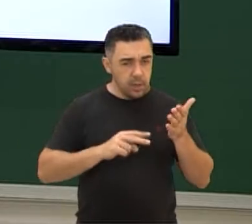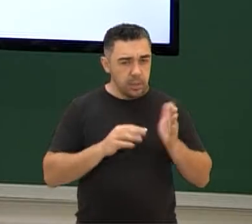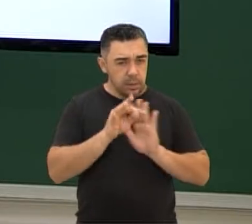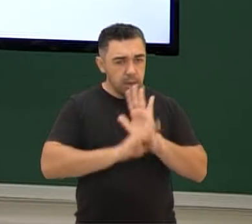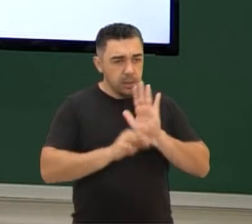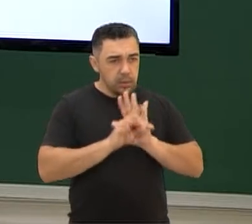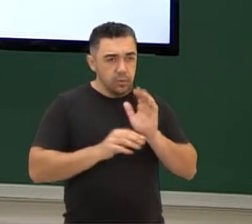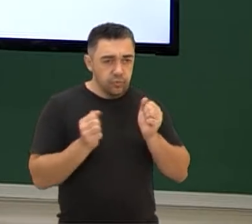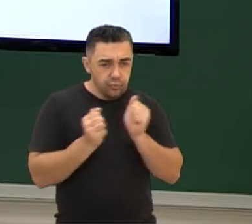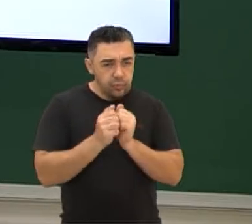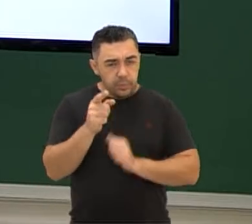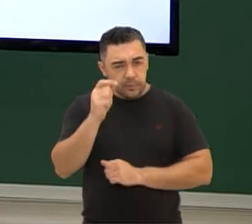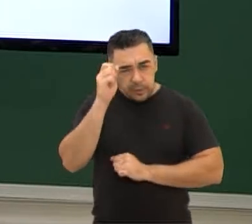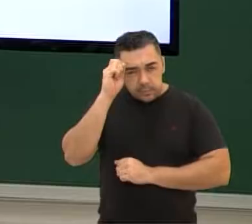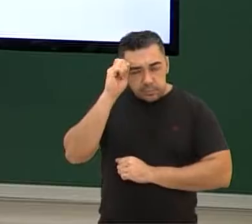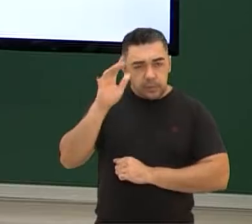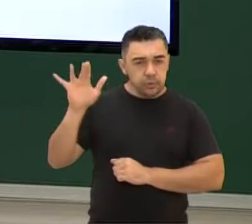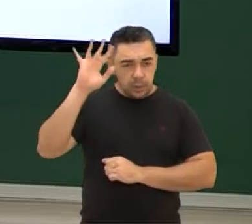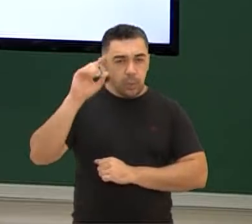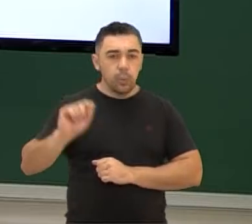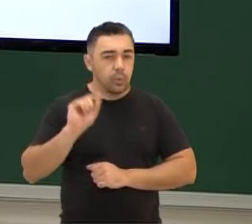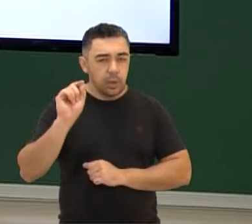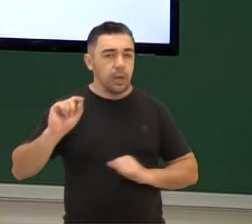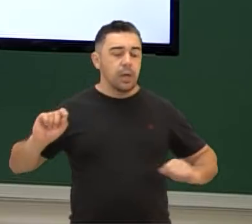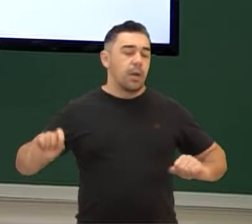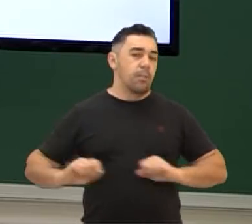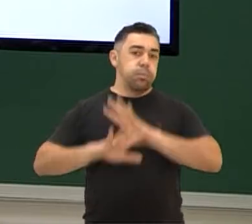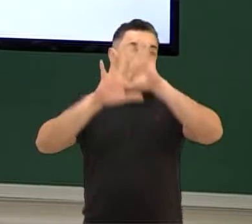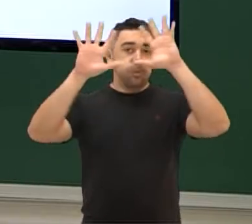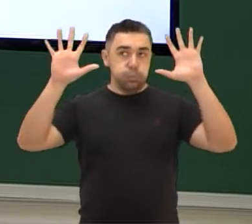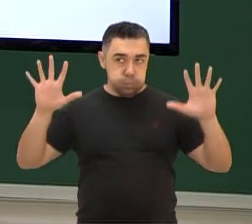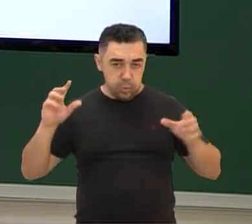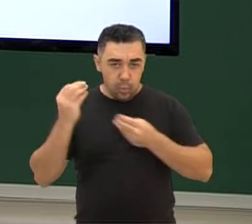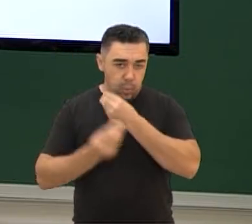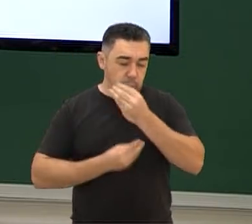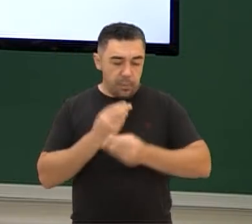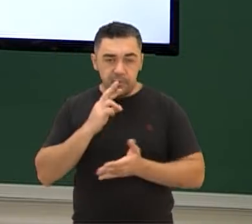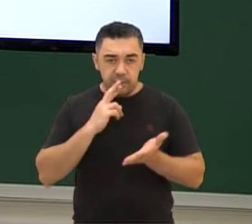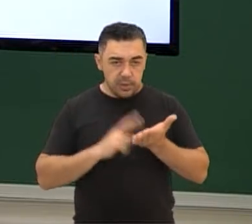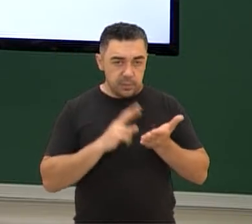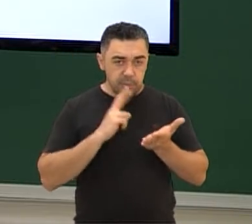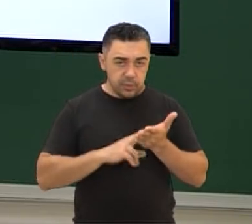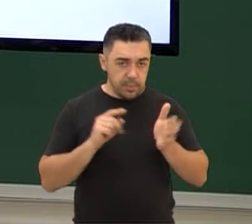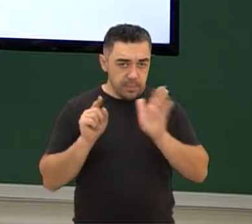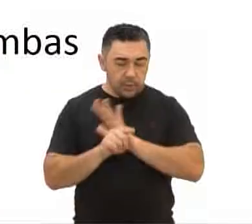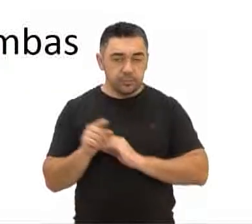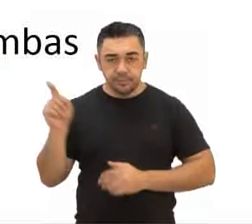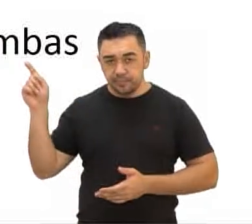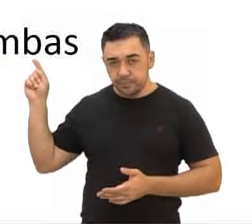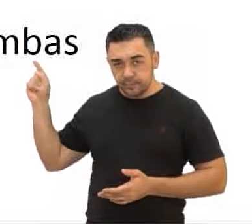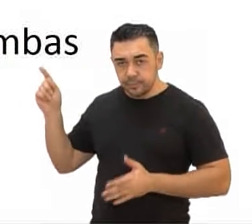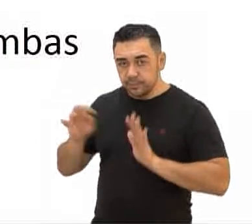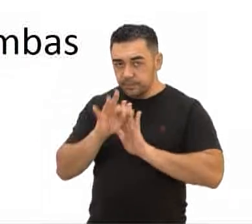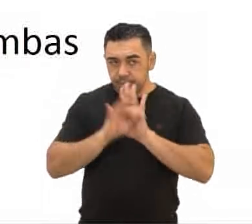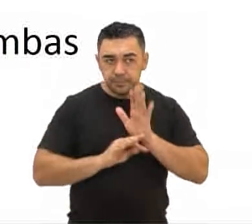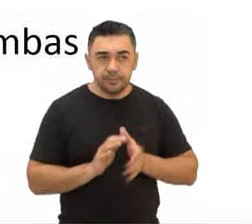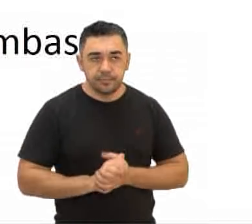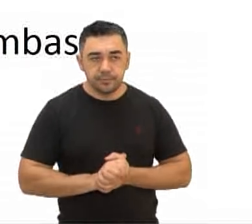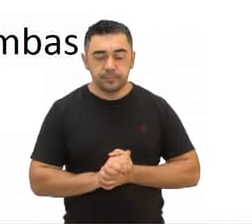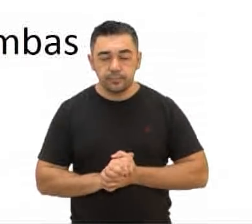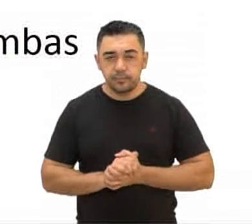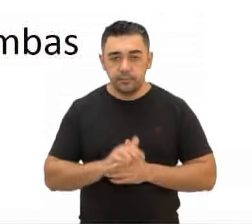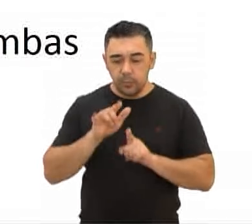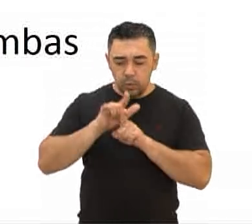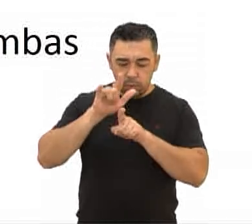junto, para você ter uma ideia aí dessa explosão das bombas, para depois você responder as perguntas. Está aí na tua tela. A bomba